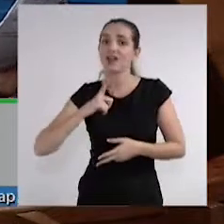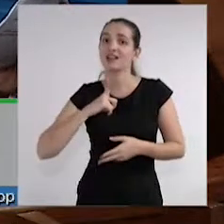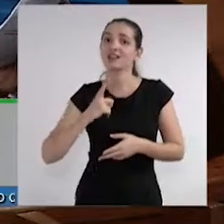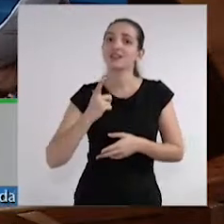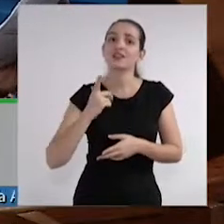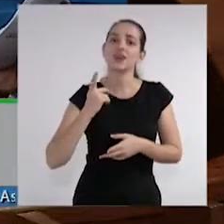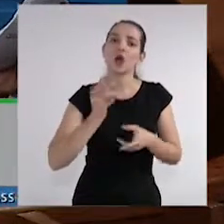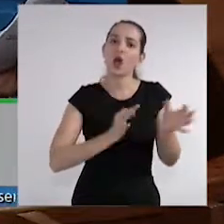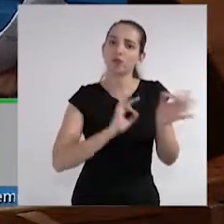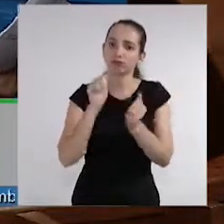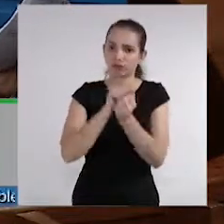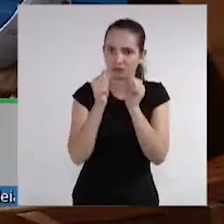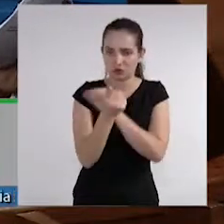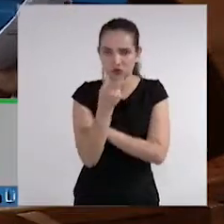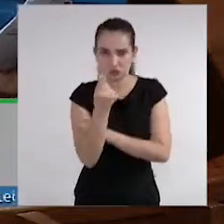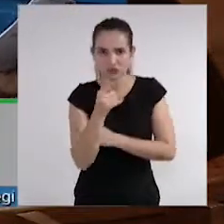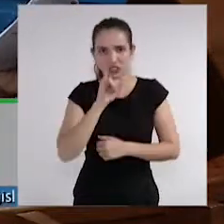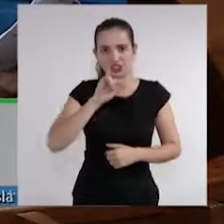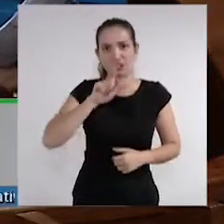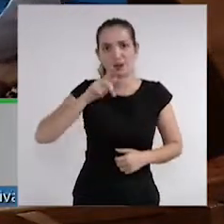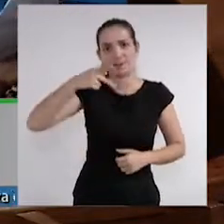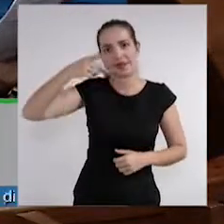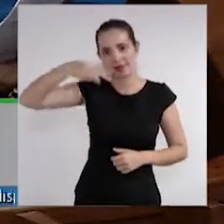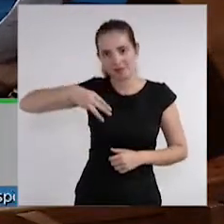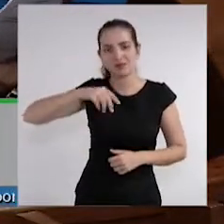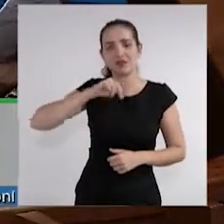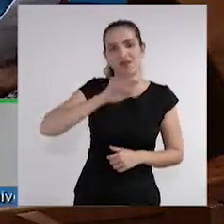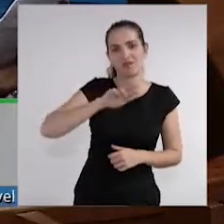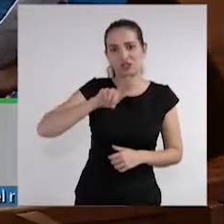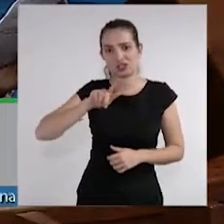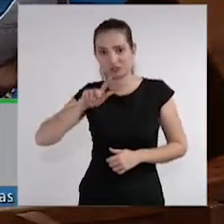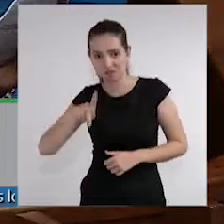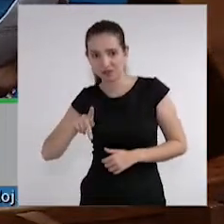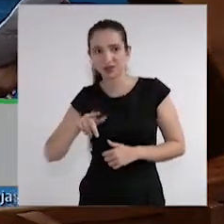pelo IGPM e FGV dos valores fixados na Lei